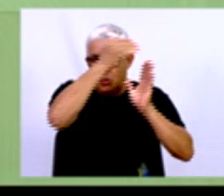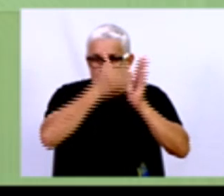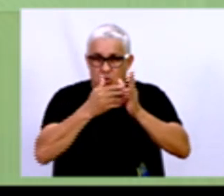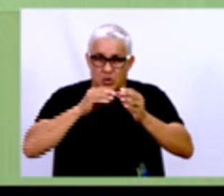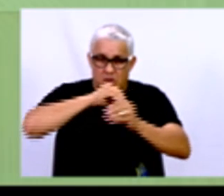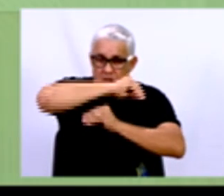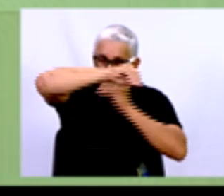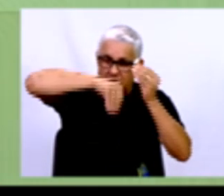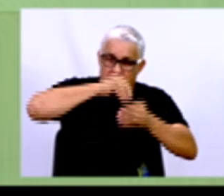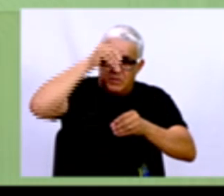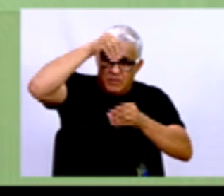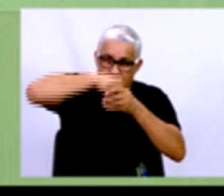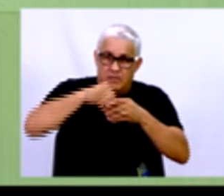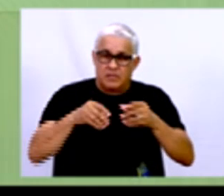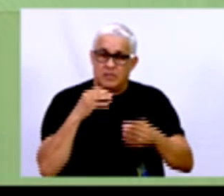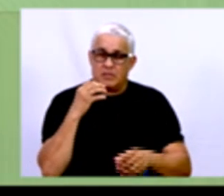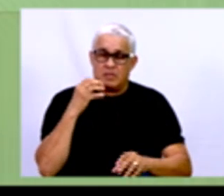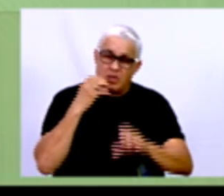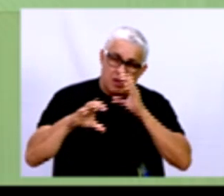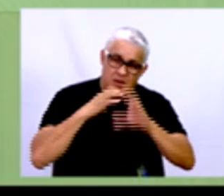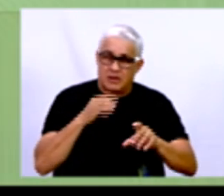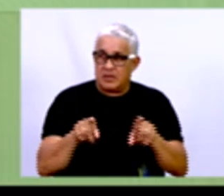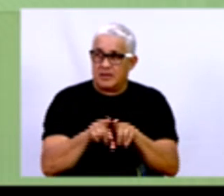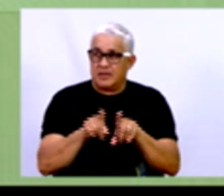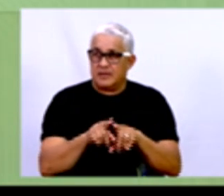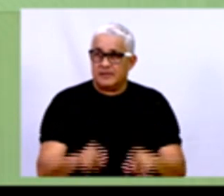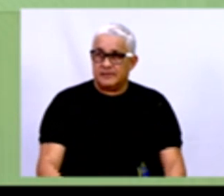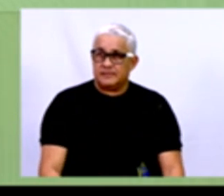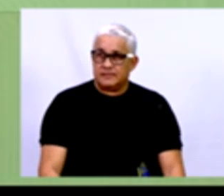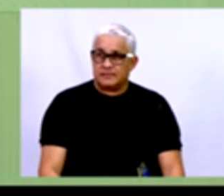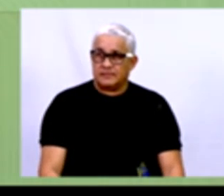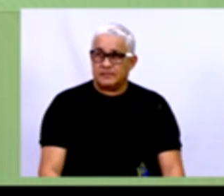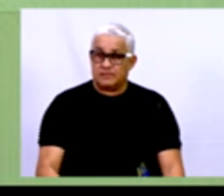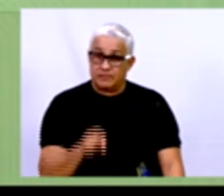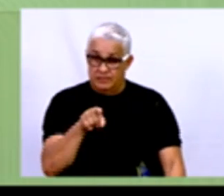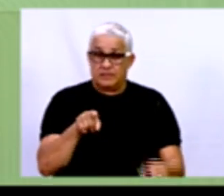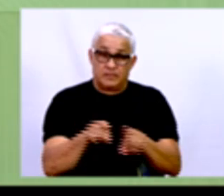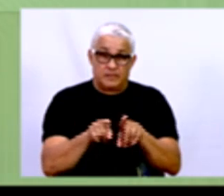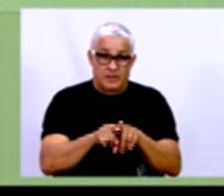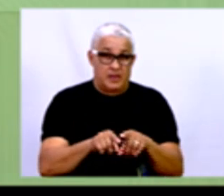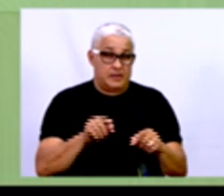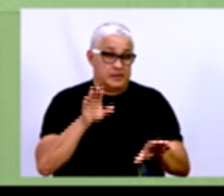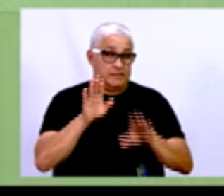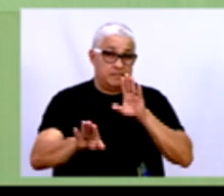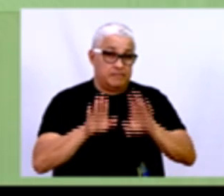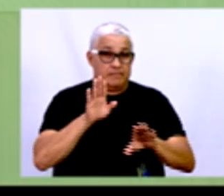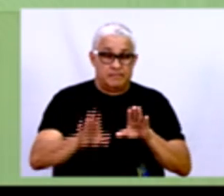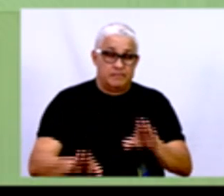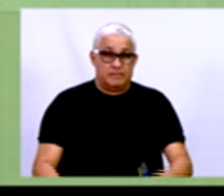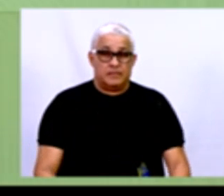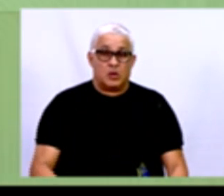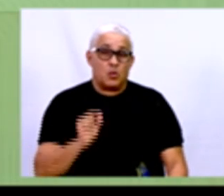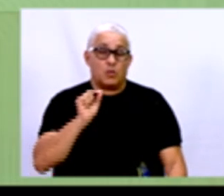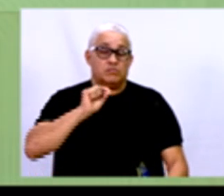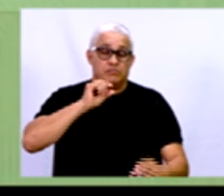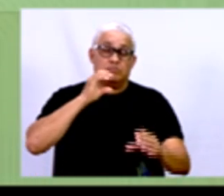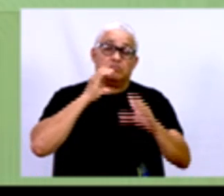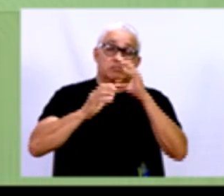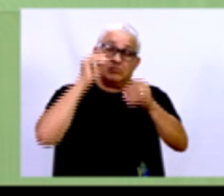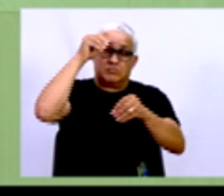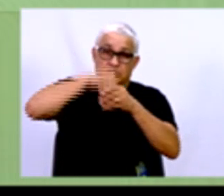desse processo comunicativo. E quando você evidencia, né, dependendo da intenção sua na comunicação, você